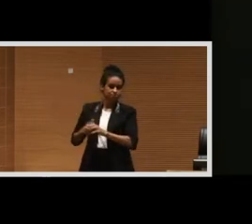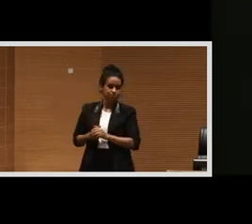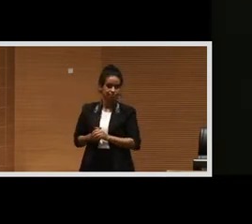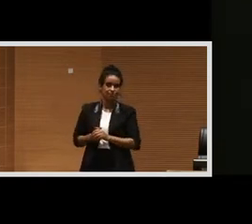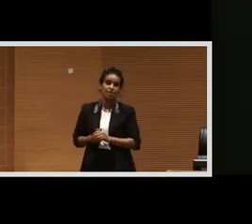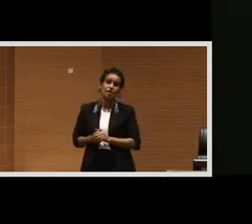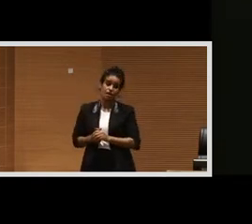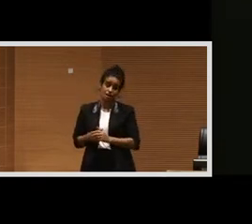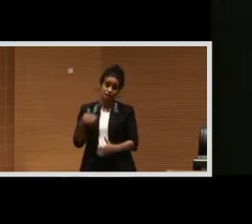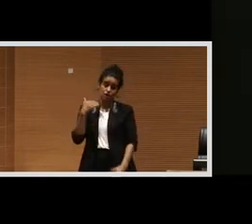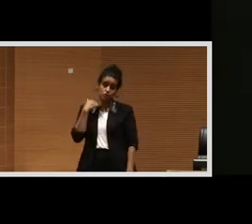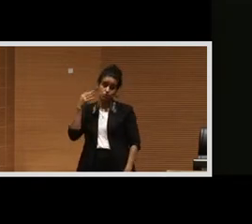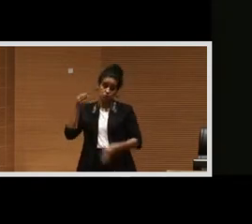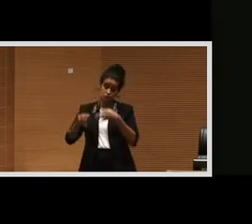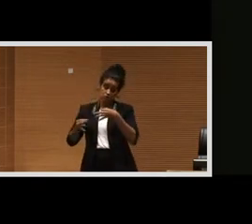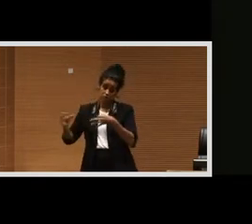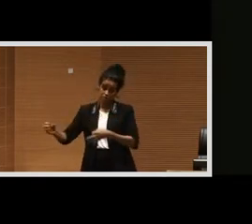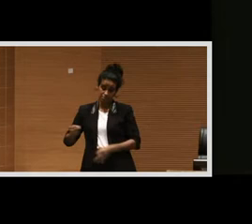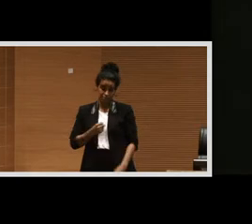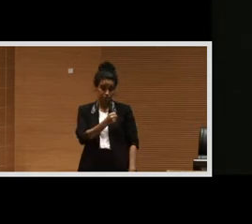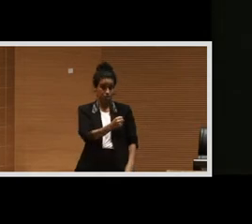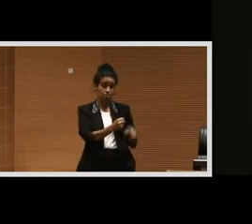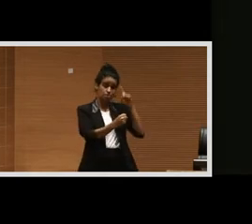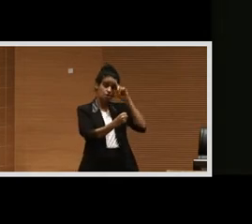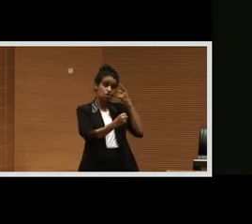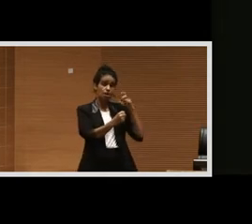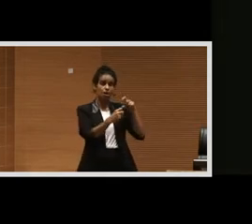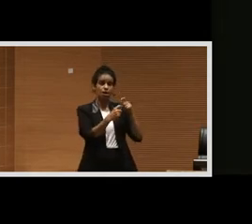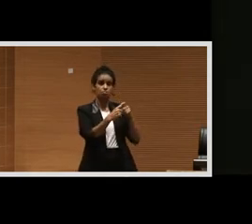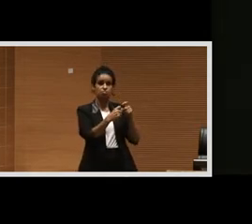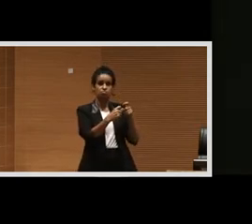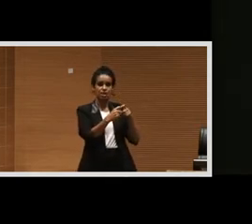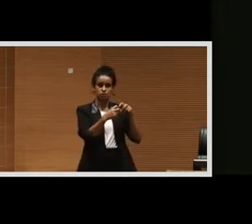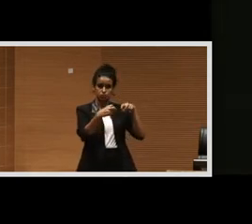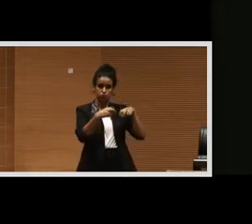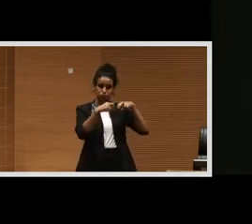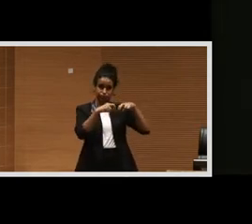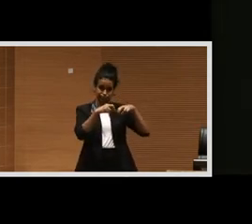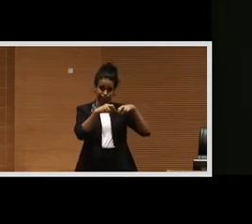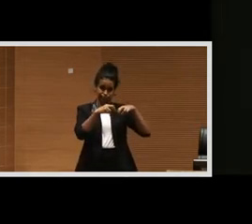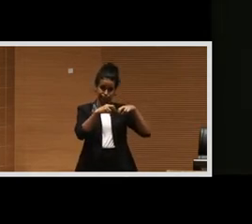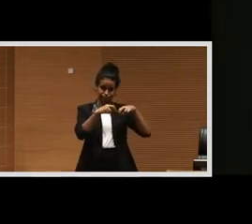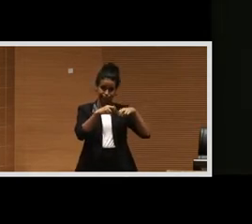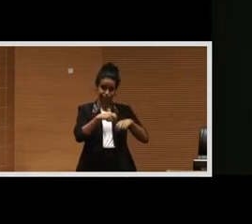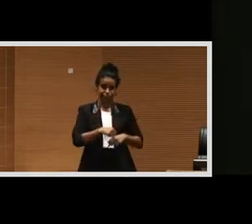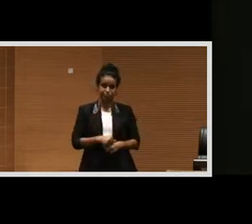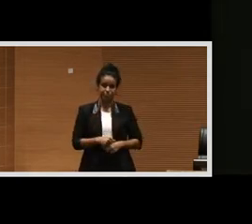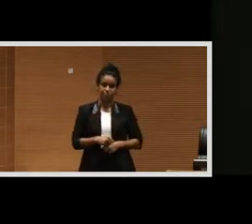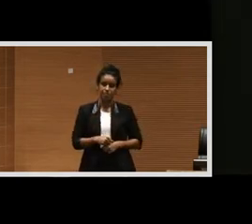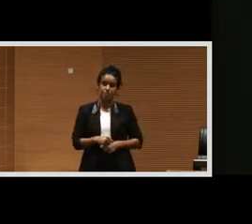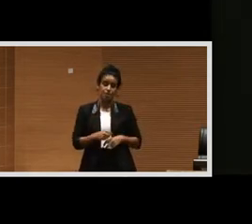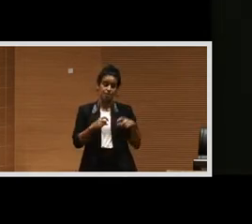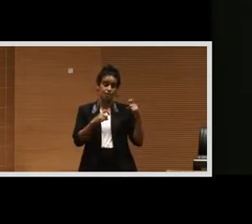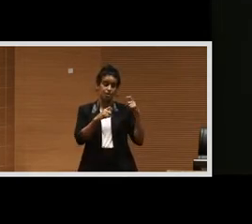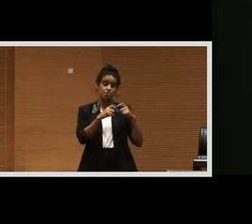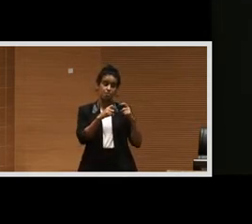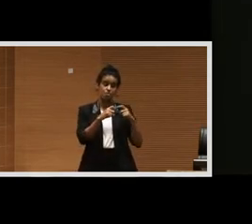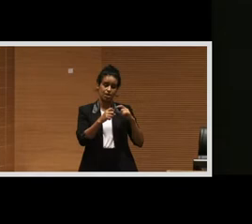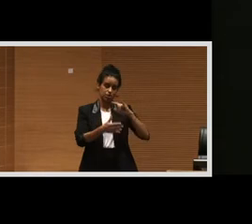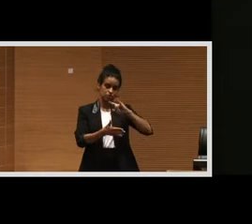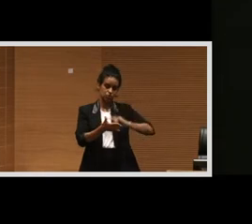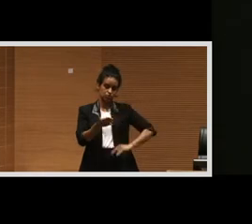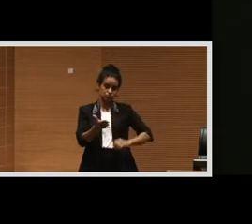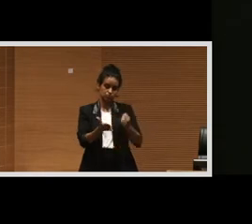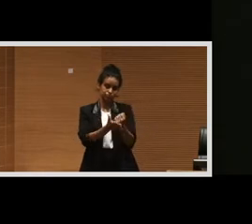foi encaminhada para uma consulta com um médico que diagnosticou